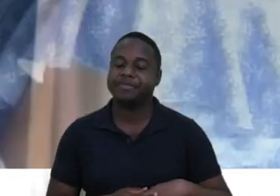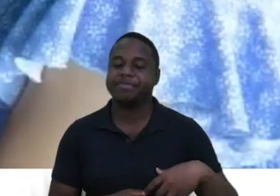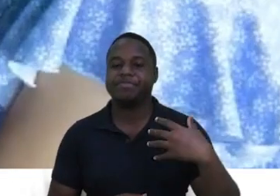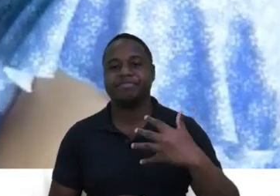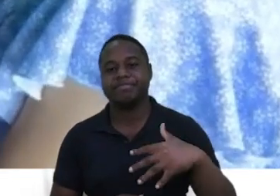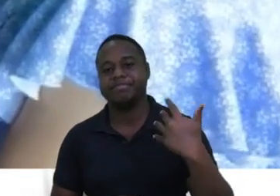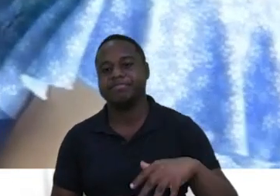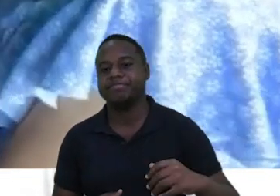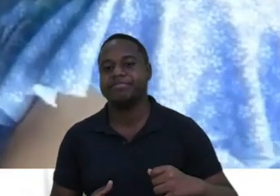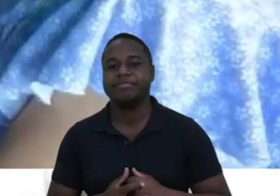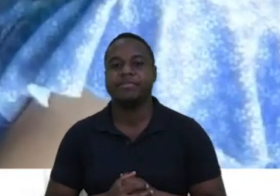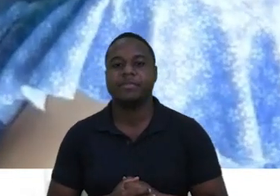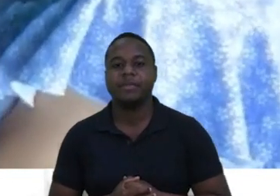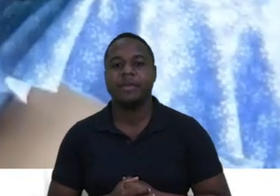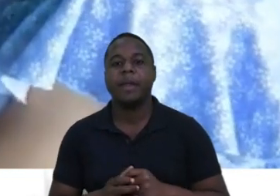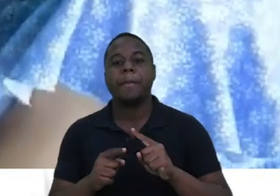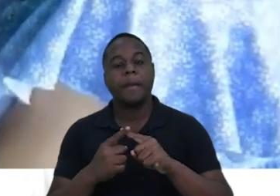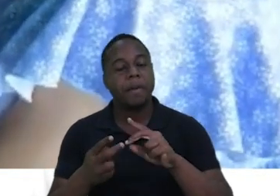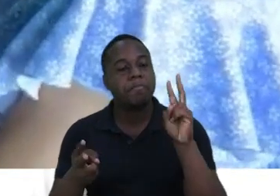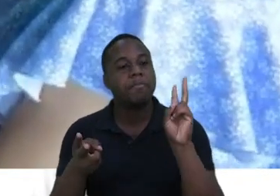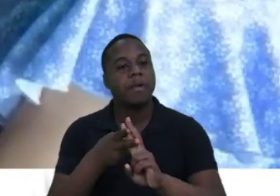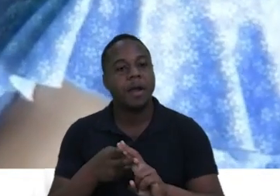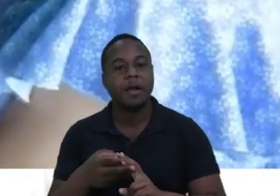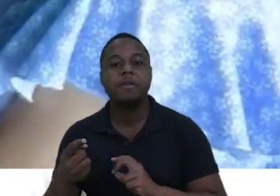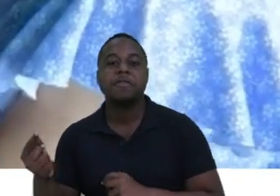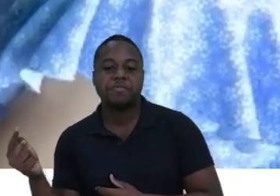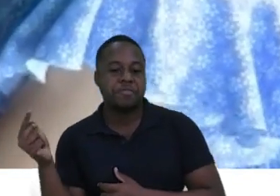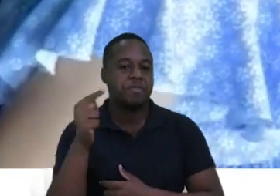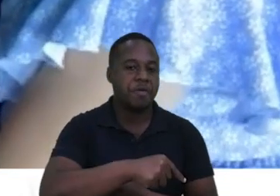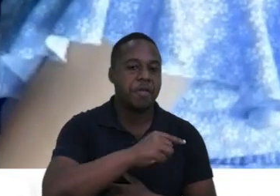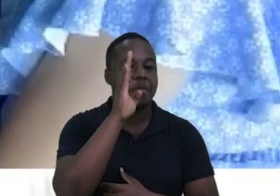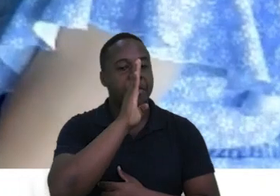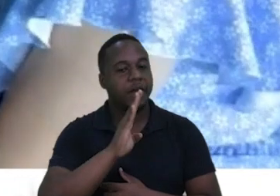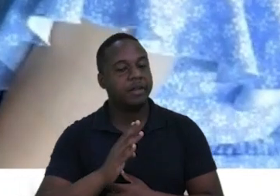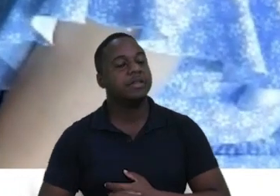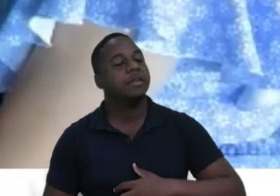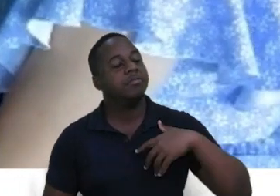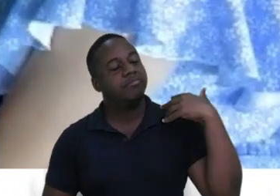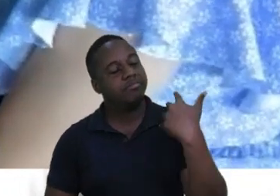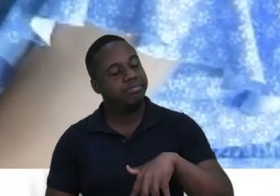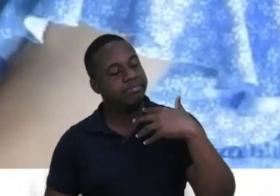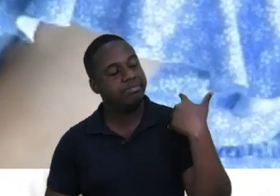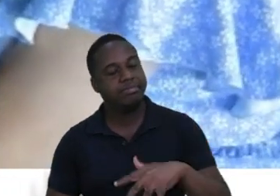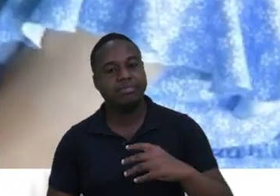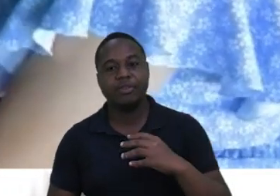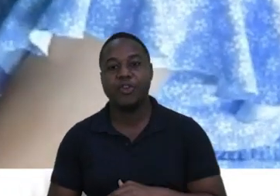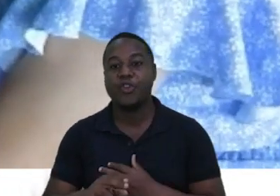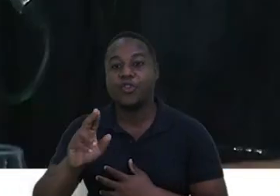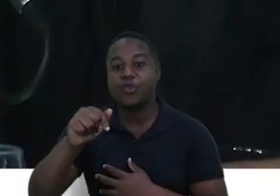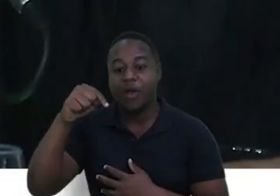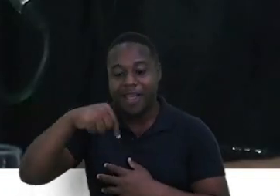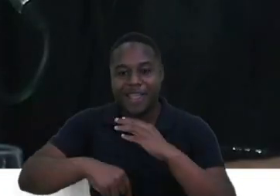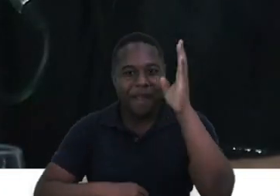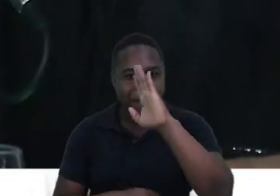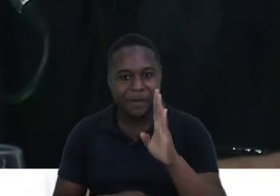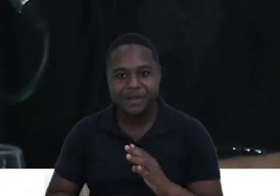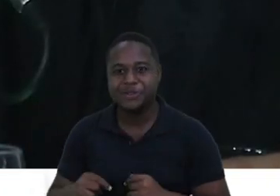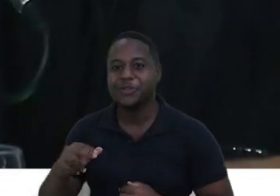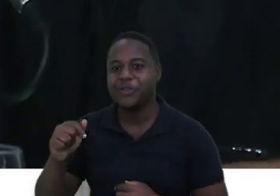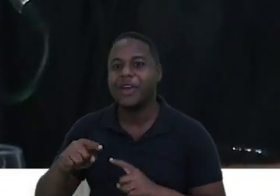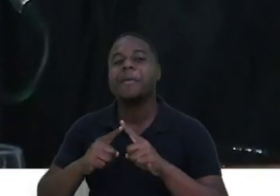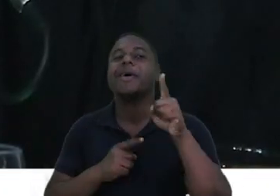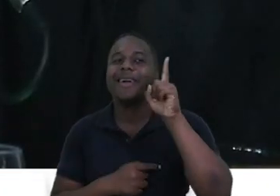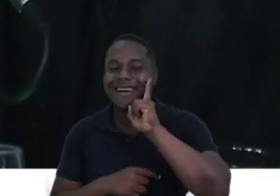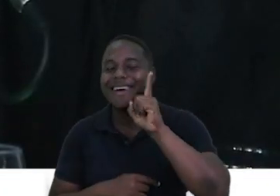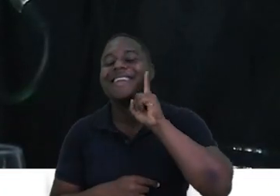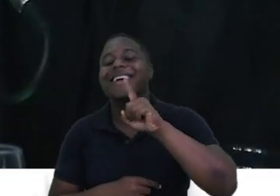certeza. Mas o ser preso complicado, e deportado... Complicado. Intenso o processo. Foi. Nunca fui preso no Brasil, mas na Inglaterra eu fui.